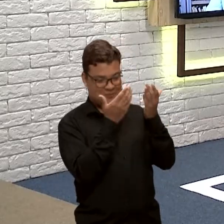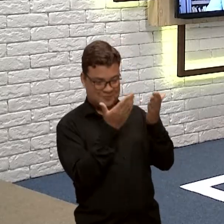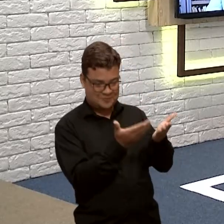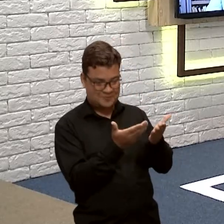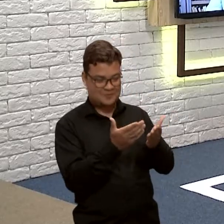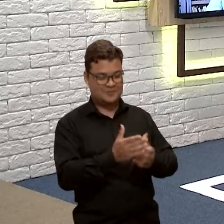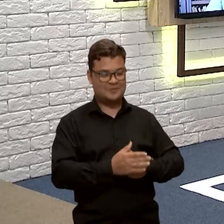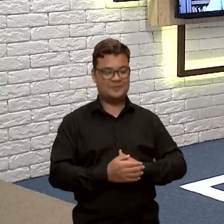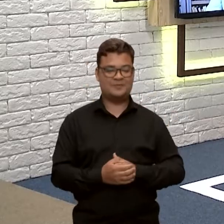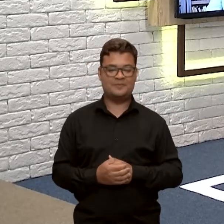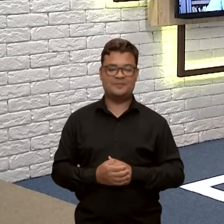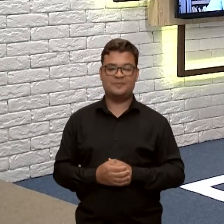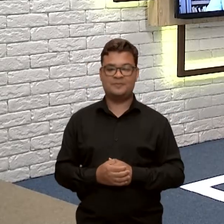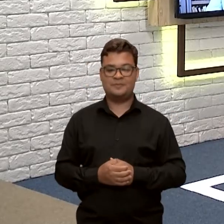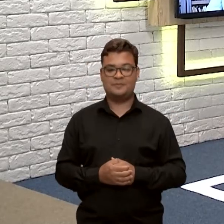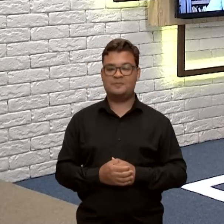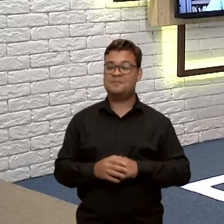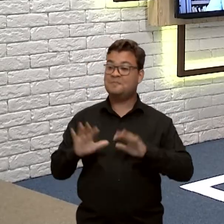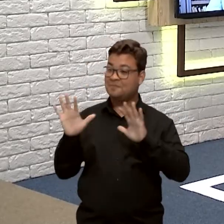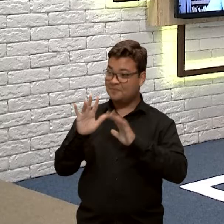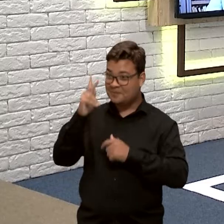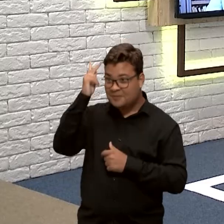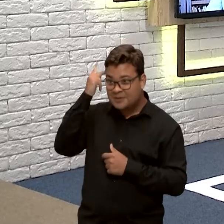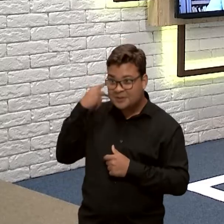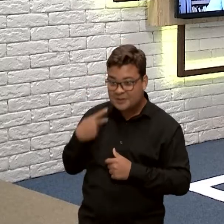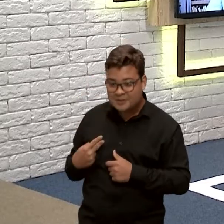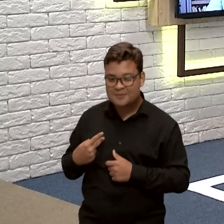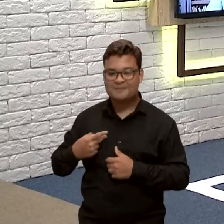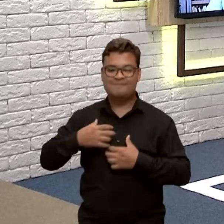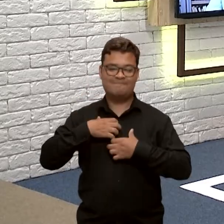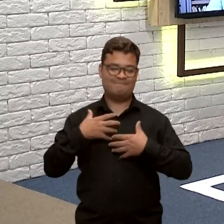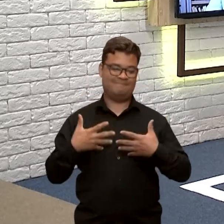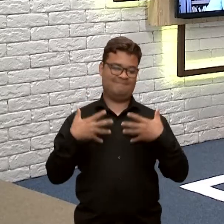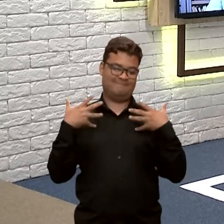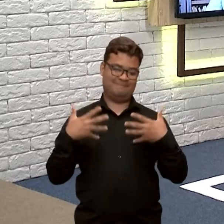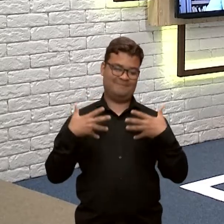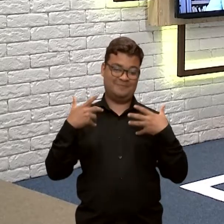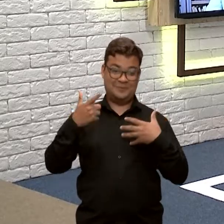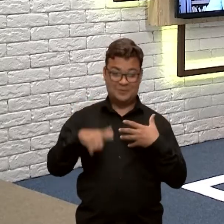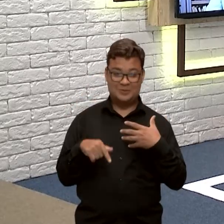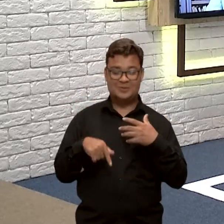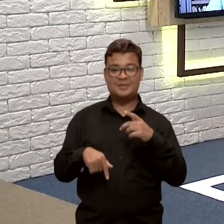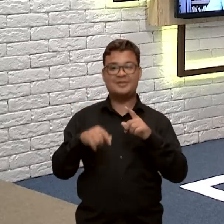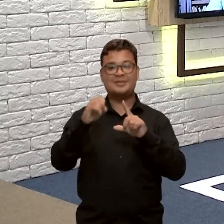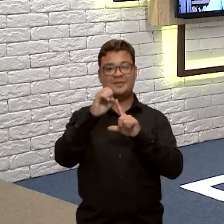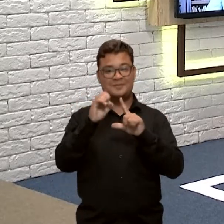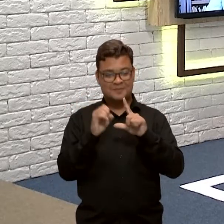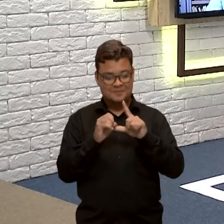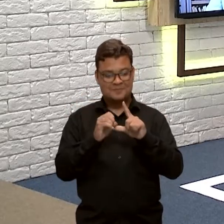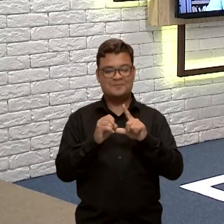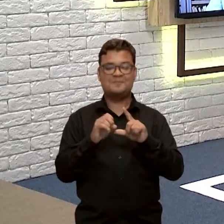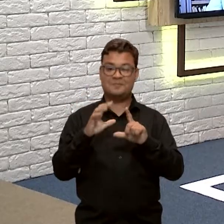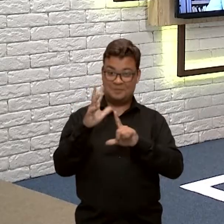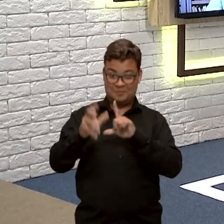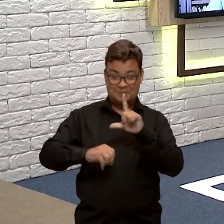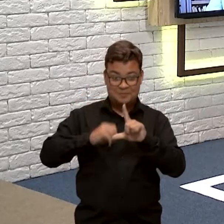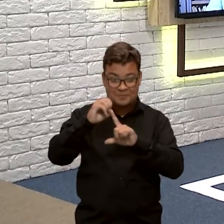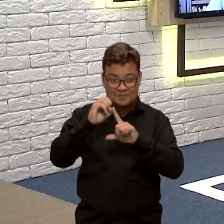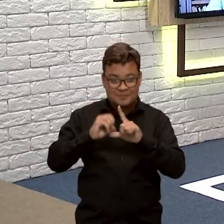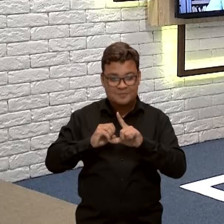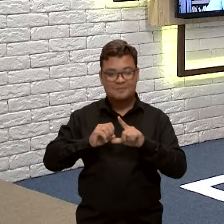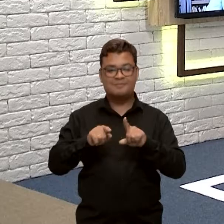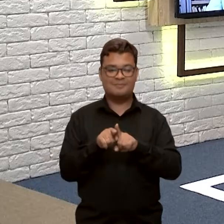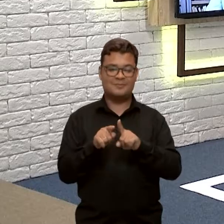presença. Olá, Camila. Uma alegria estar mais uma vez aqui na TV UFG, no Mundo UFG, e ao